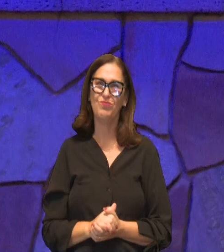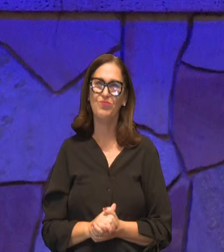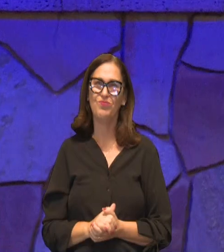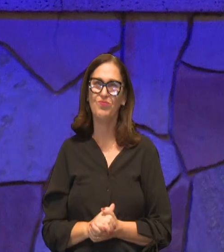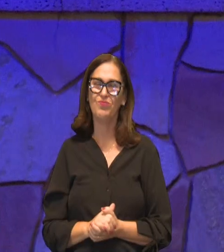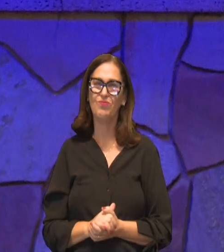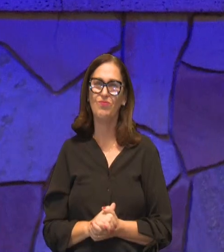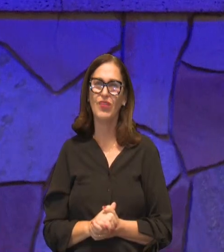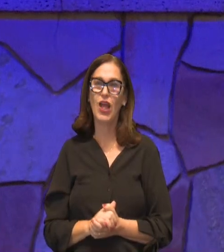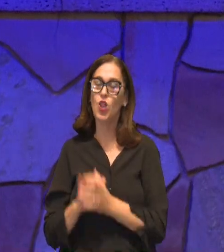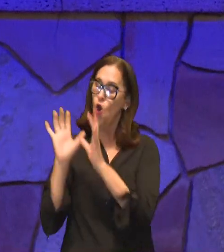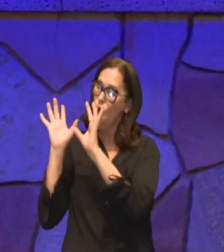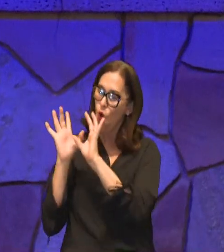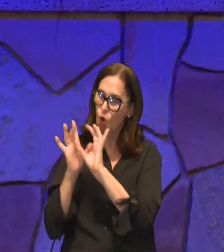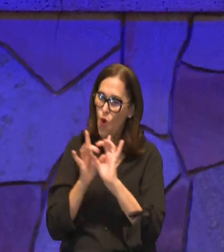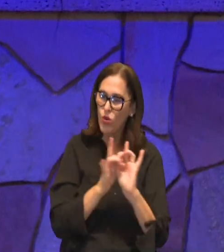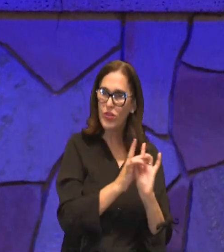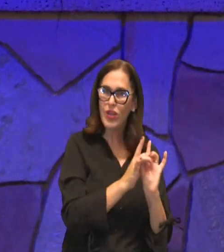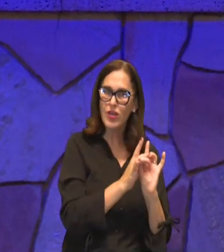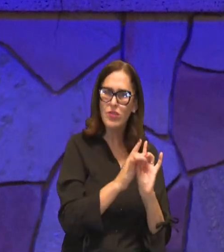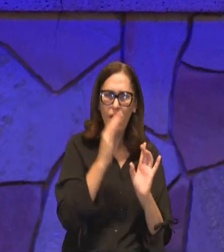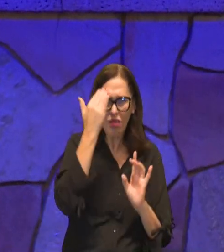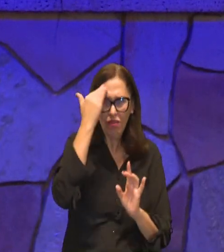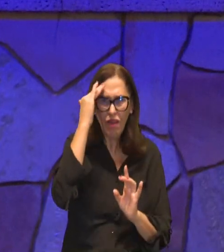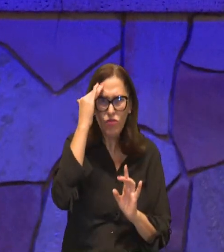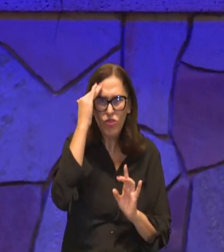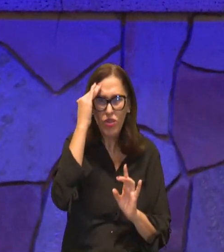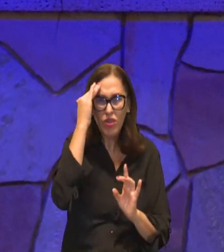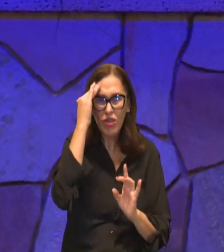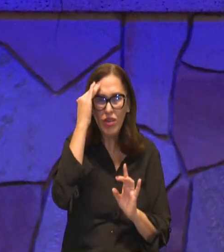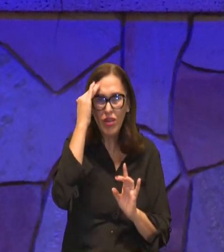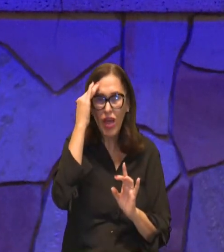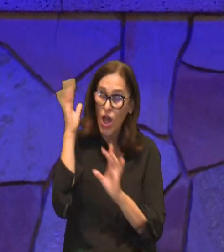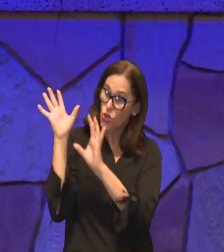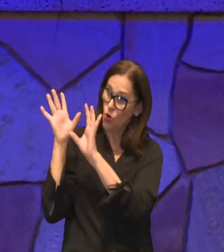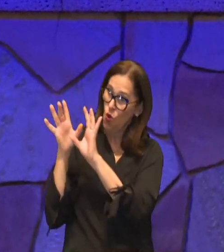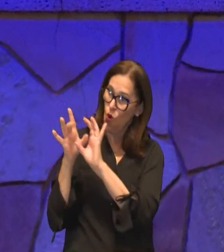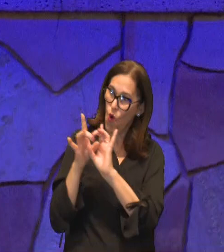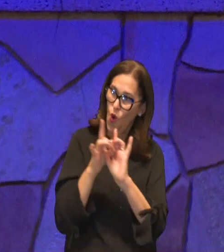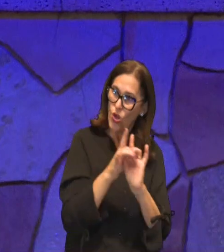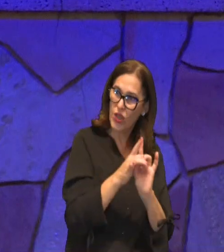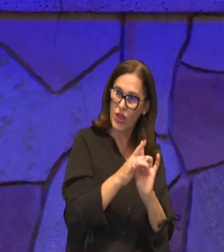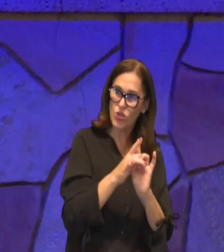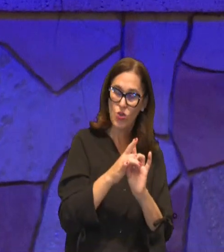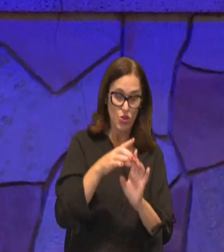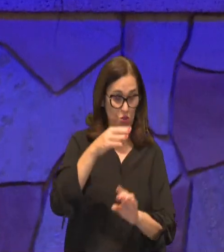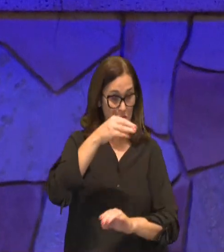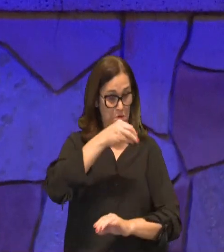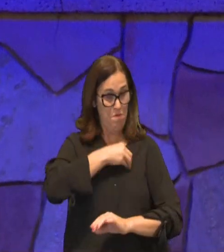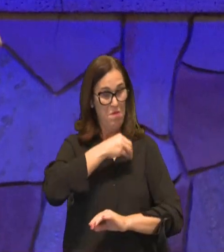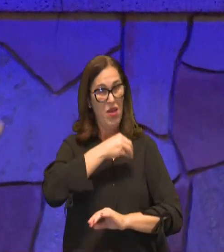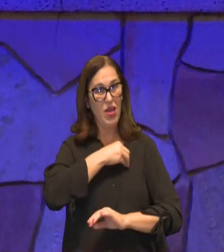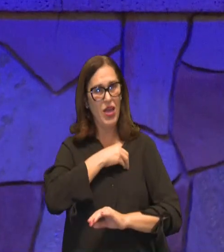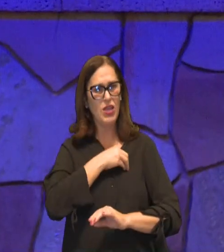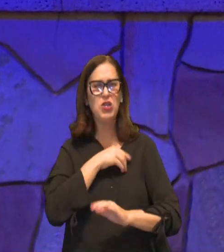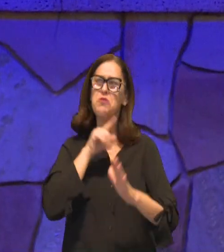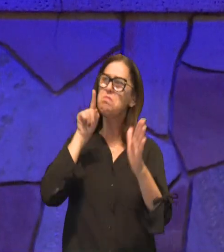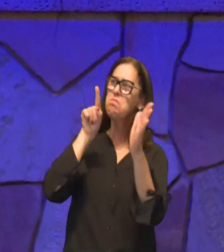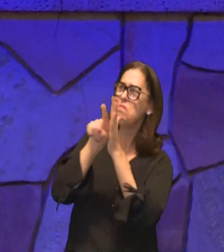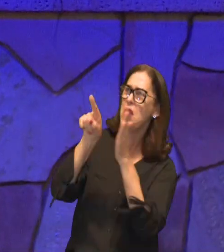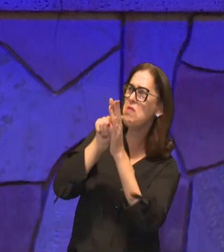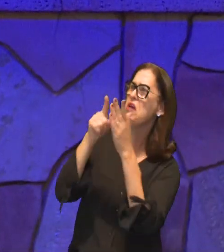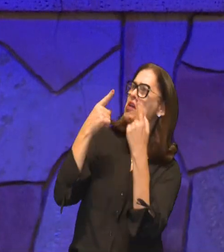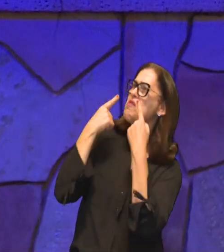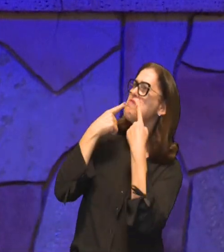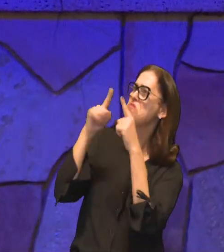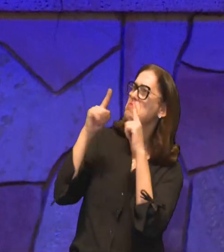foi neste contexto, entendem, amados? Foi nesse contexto de pecado, de questionamentos,